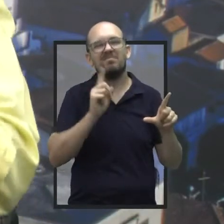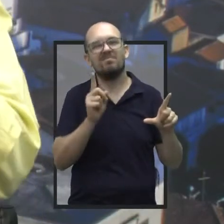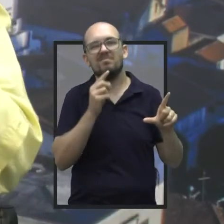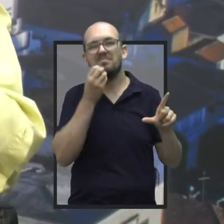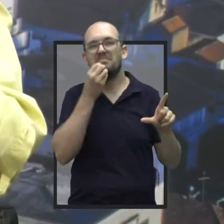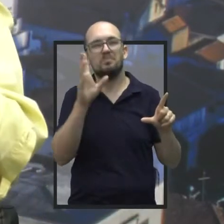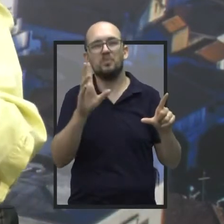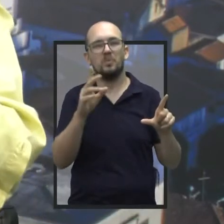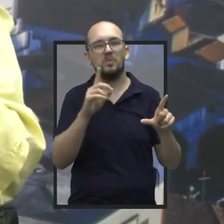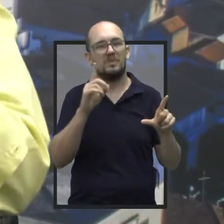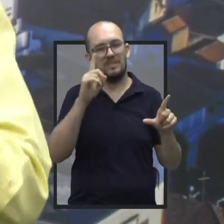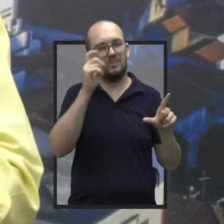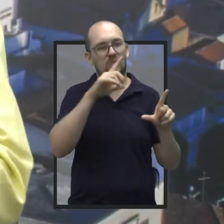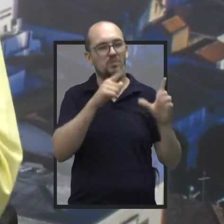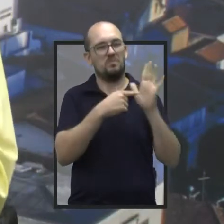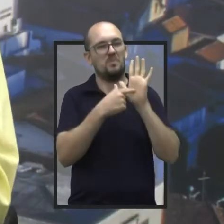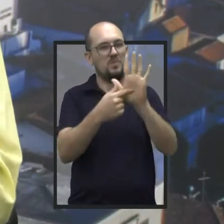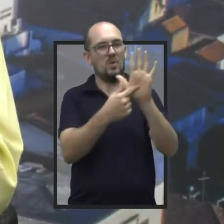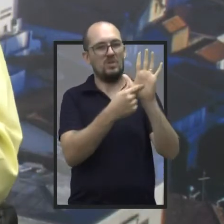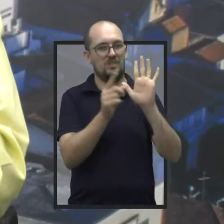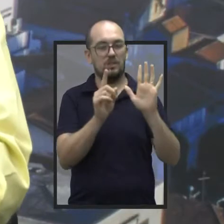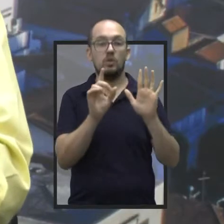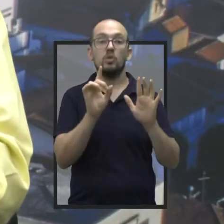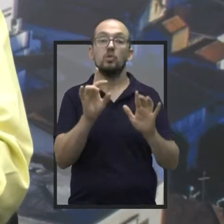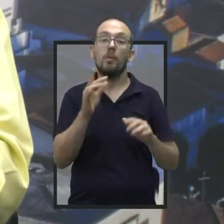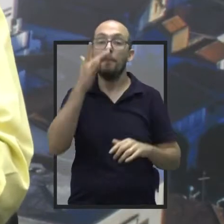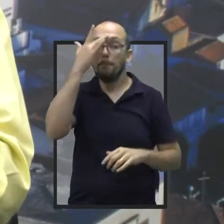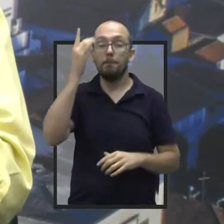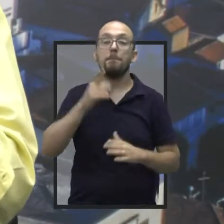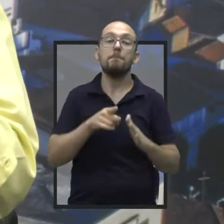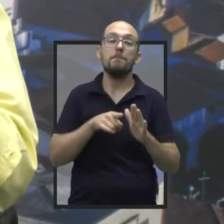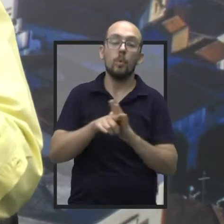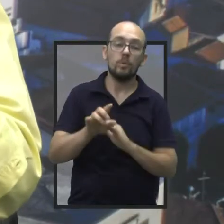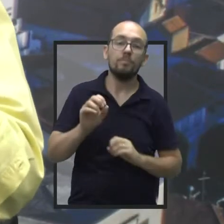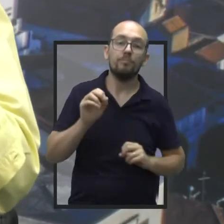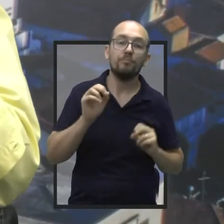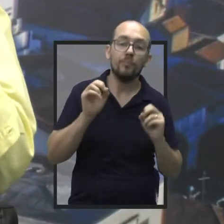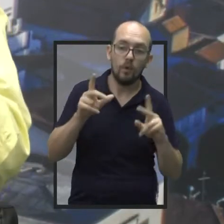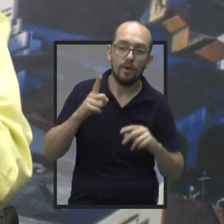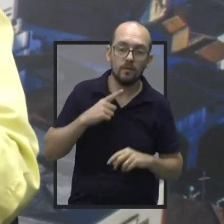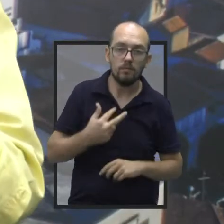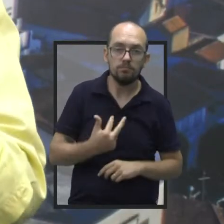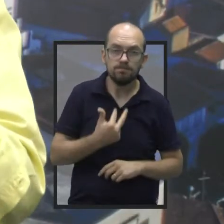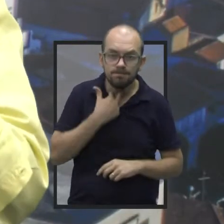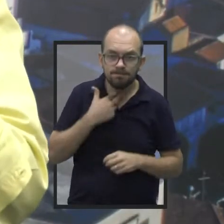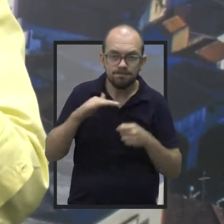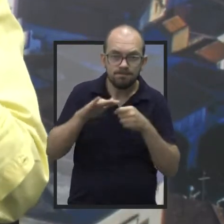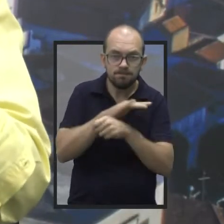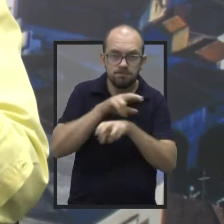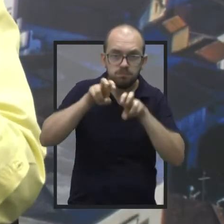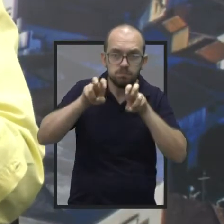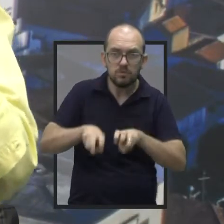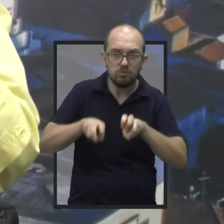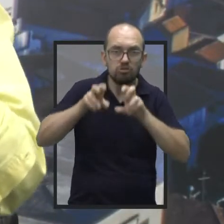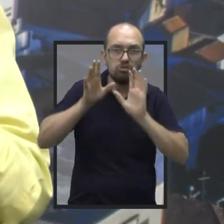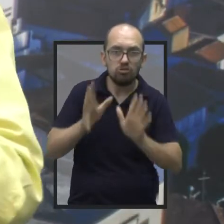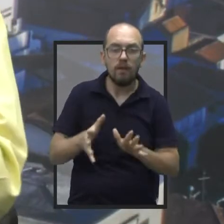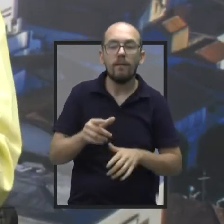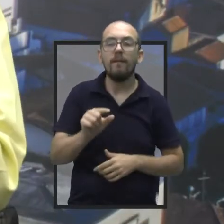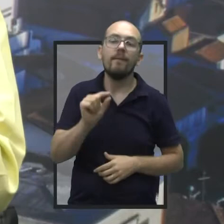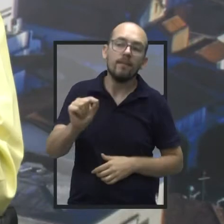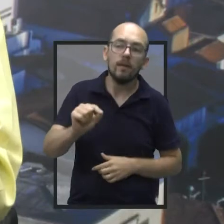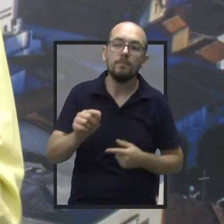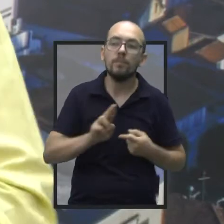Sim. Então, mas fica lá. Então, o idoso que chegar e falar assim, eu quero saber se as vagas estão ocupadas e se quem são as